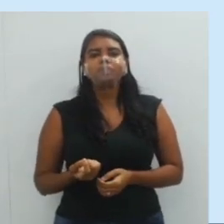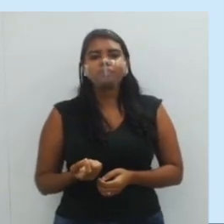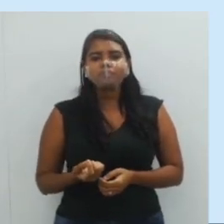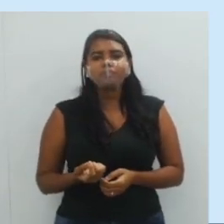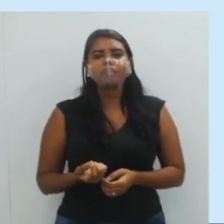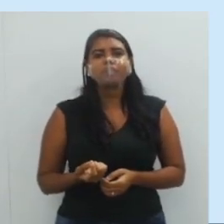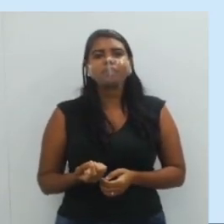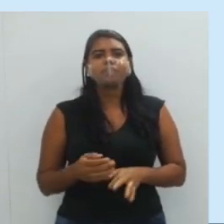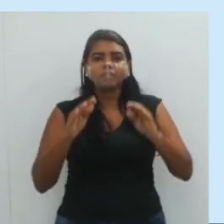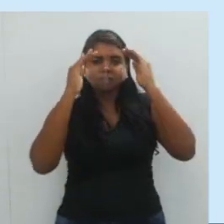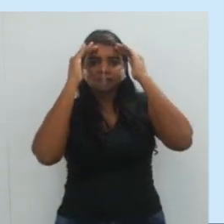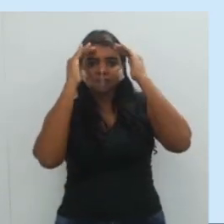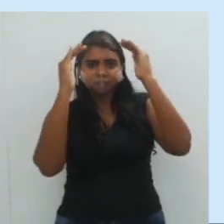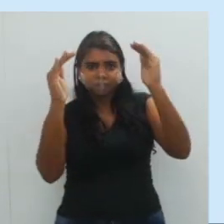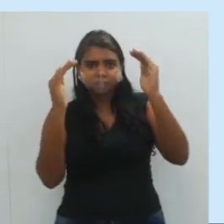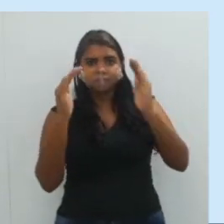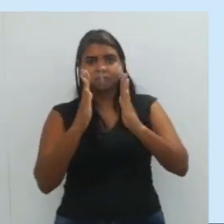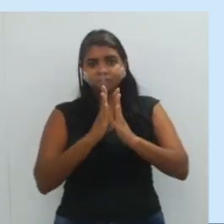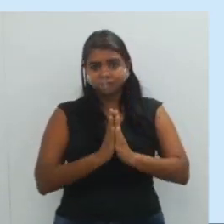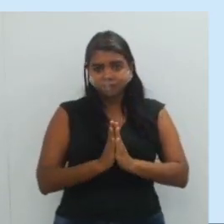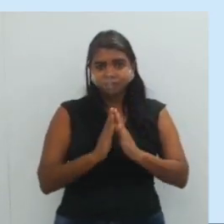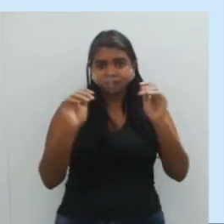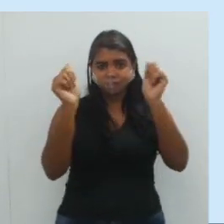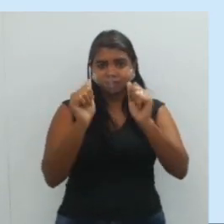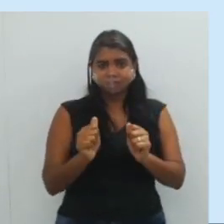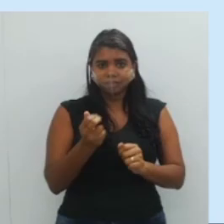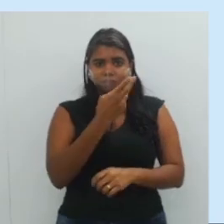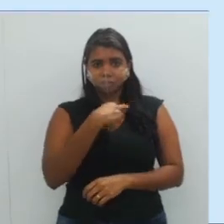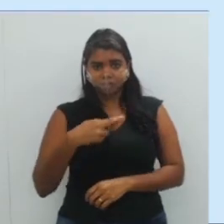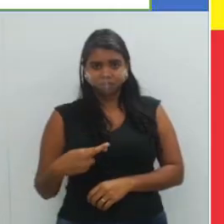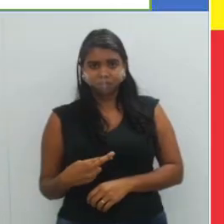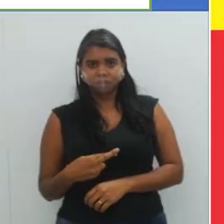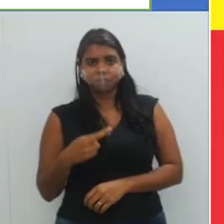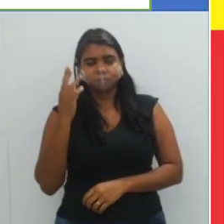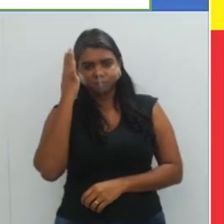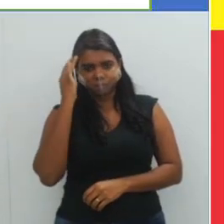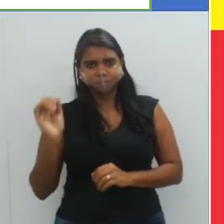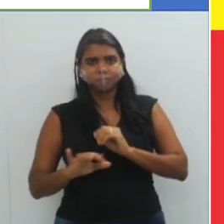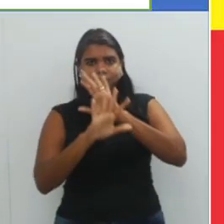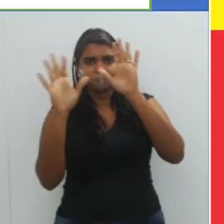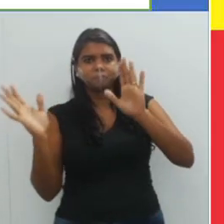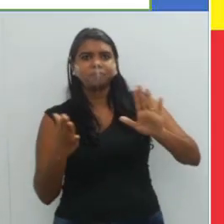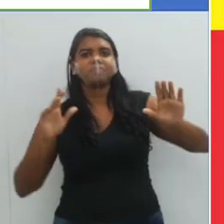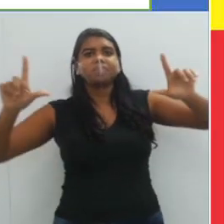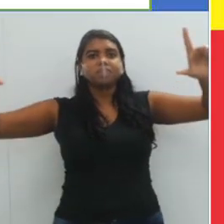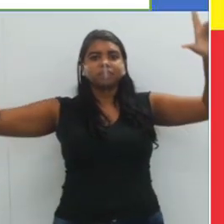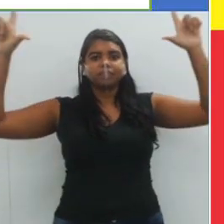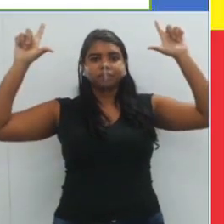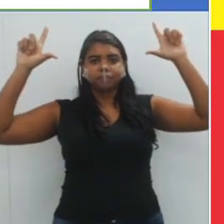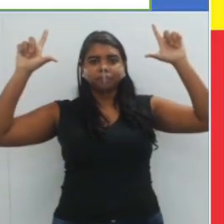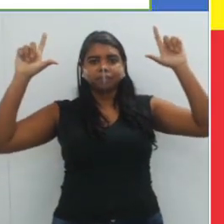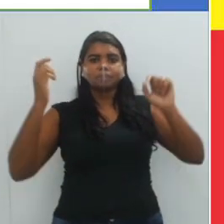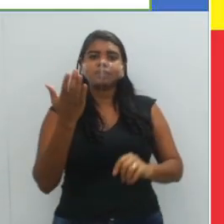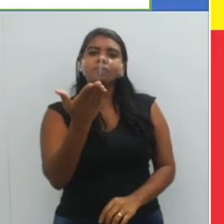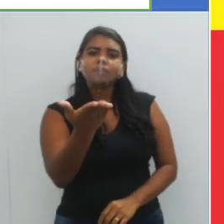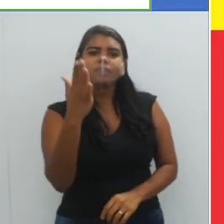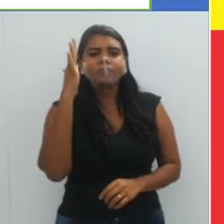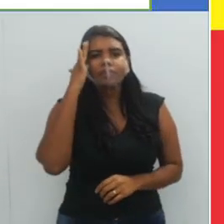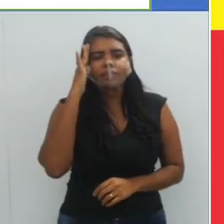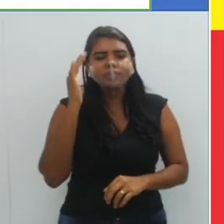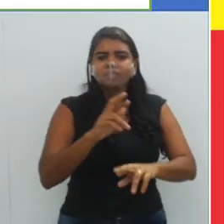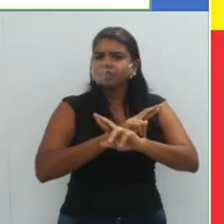ser veneração, respeito no sentido do religioso. E aqui eu coloquei, mais uma vez, para vocês,